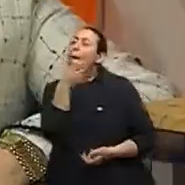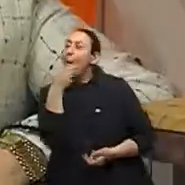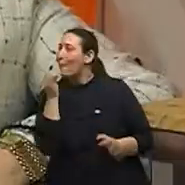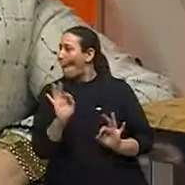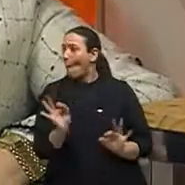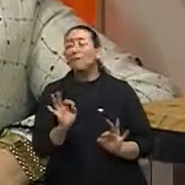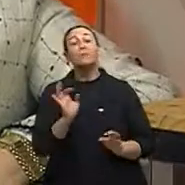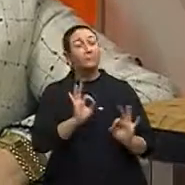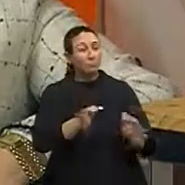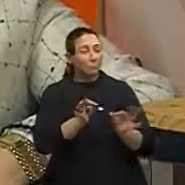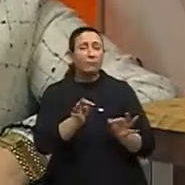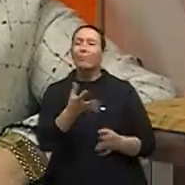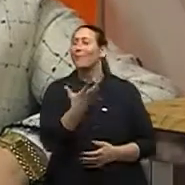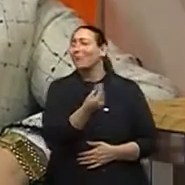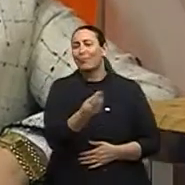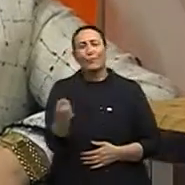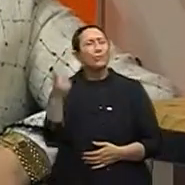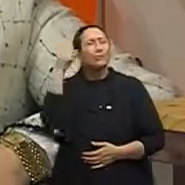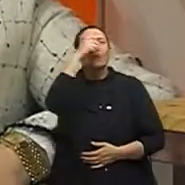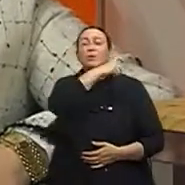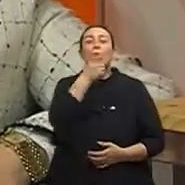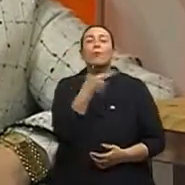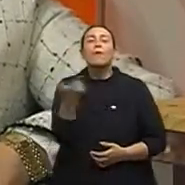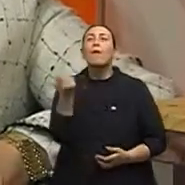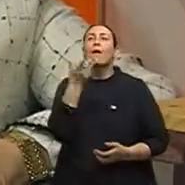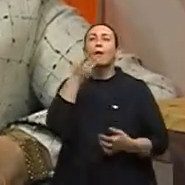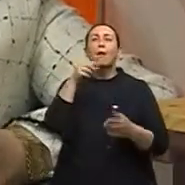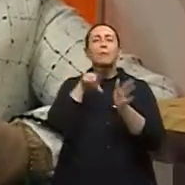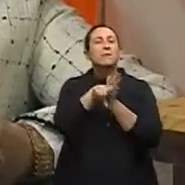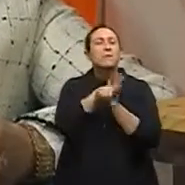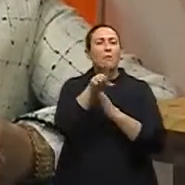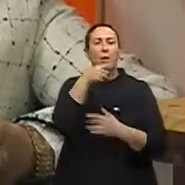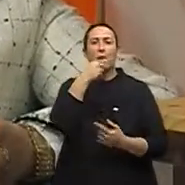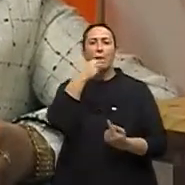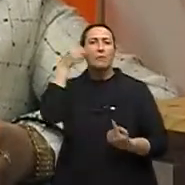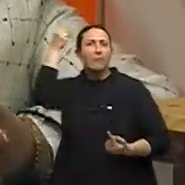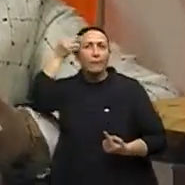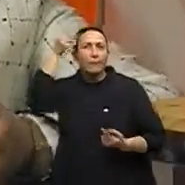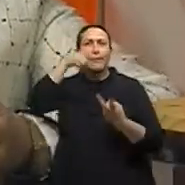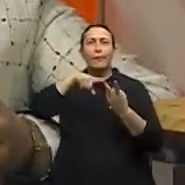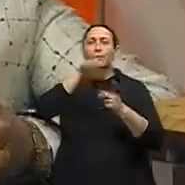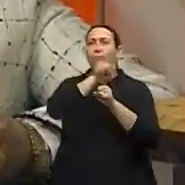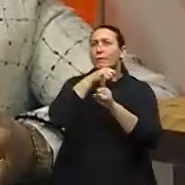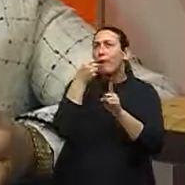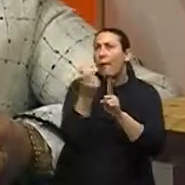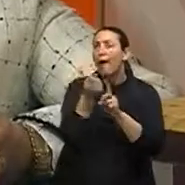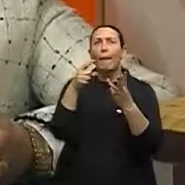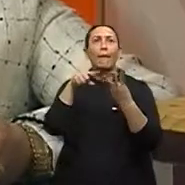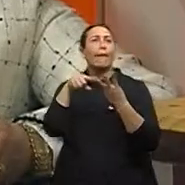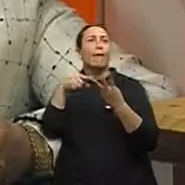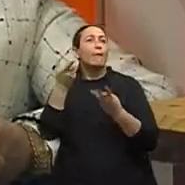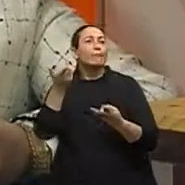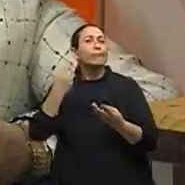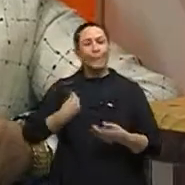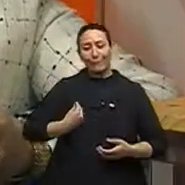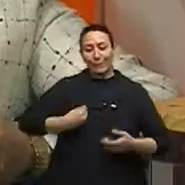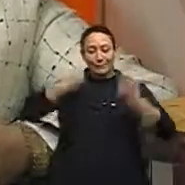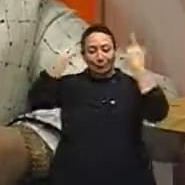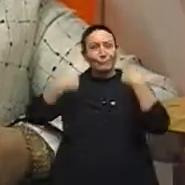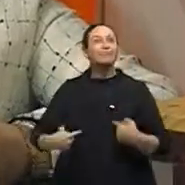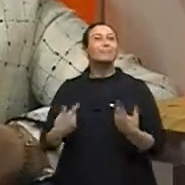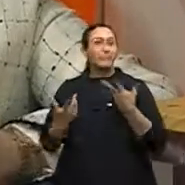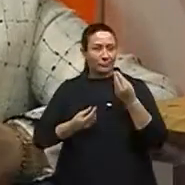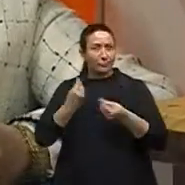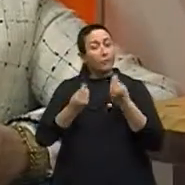nível biológico a nível psicológico a nível social e os nossos consultórios quem busca no nosso consultórios de